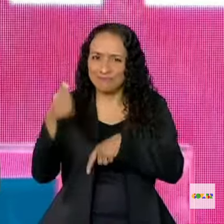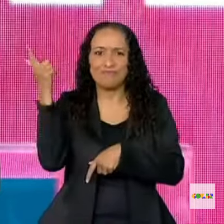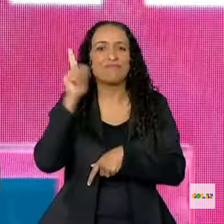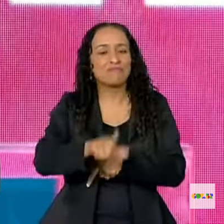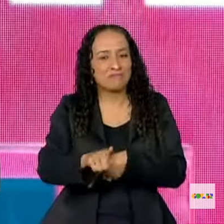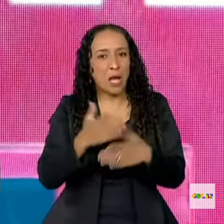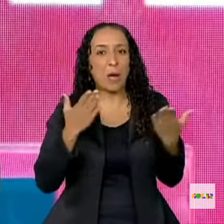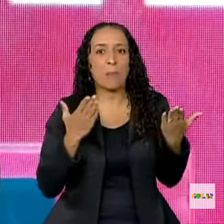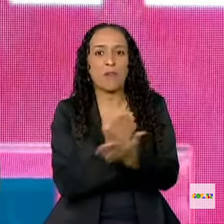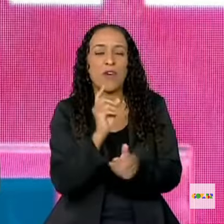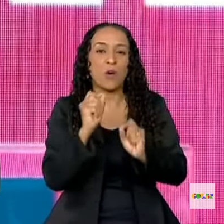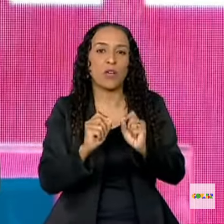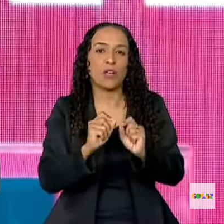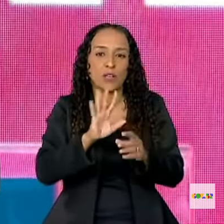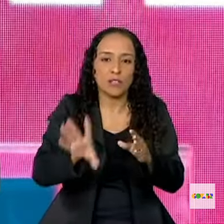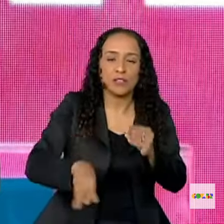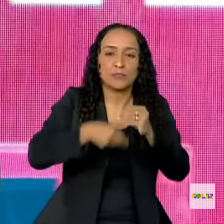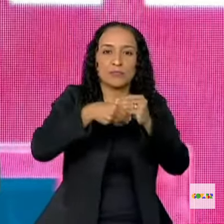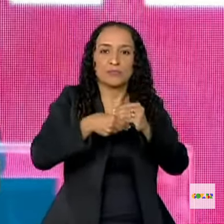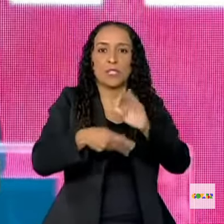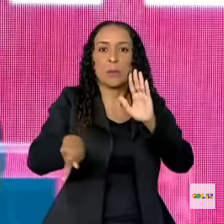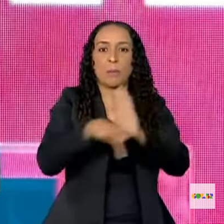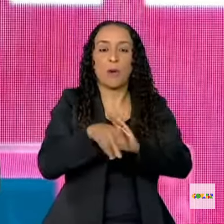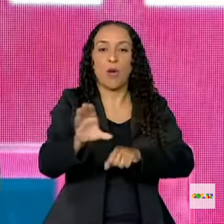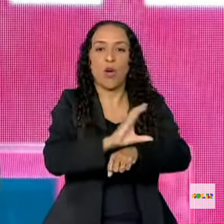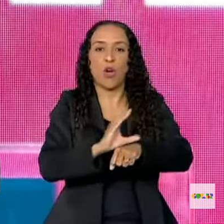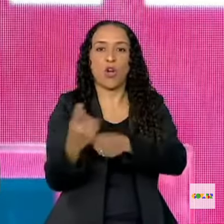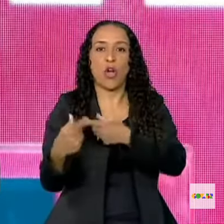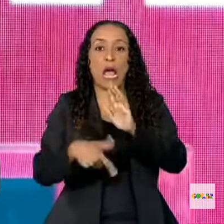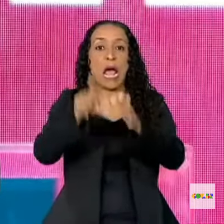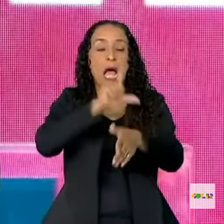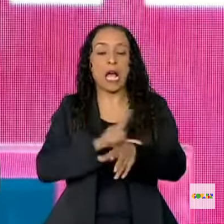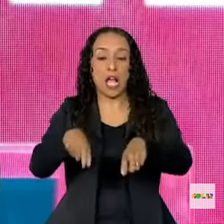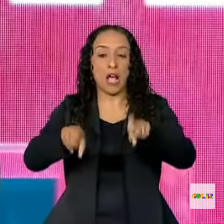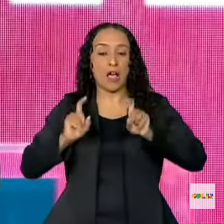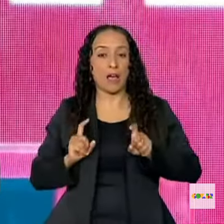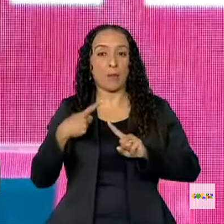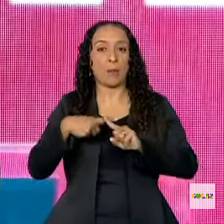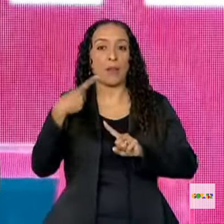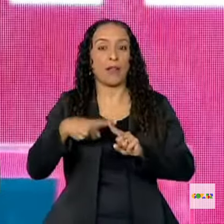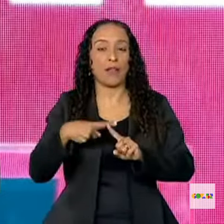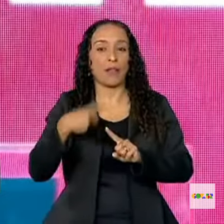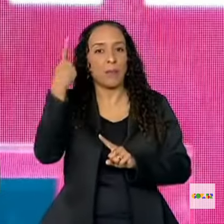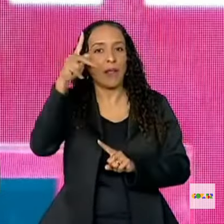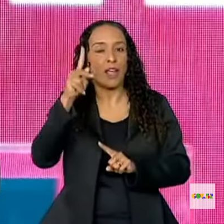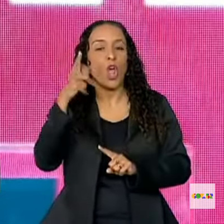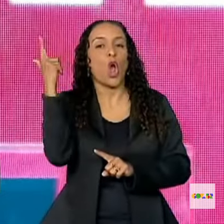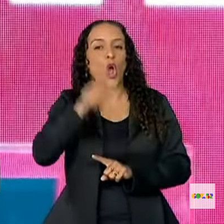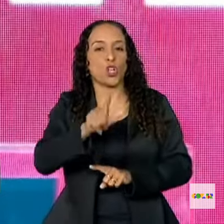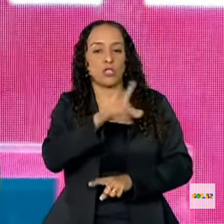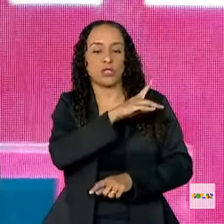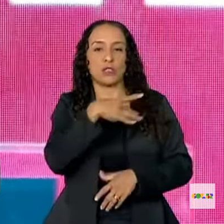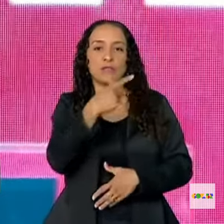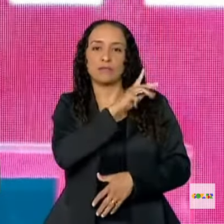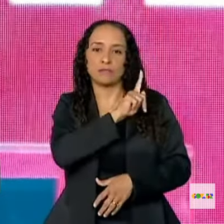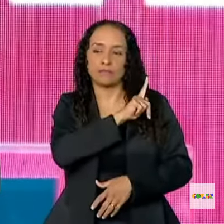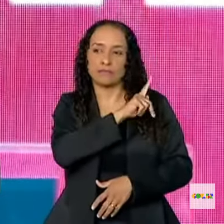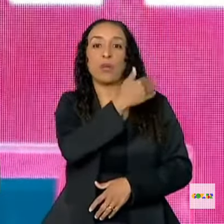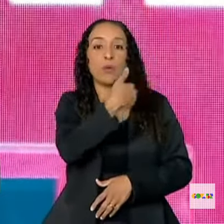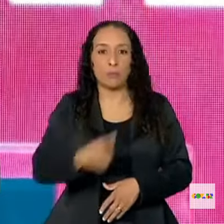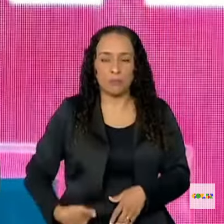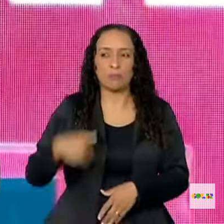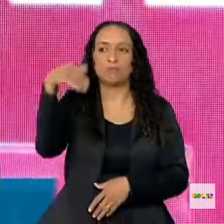aprovar uma Emenda Constitucional antes de tomar posse para que a gente pudesse governar o país porque não tinha